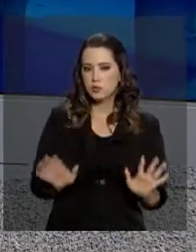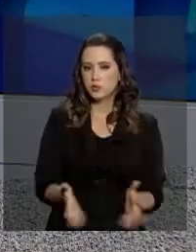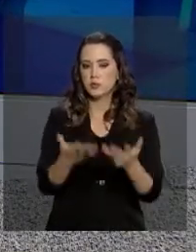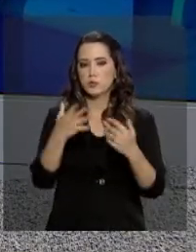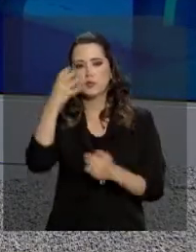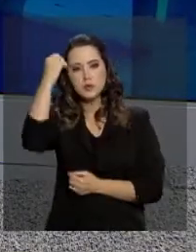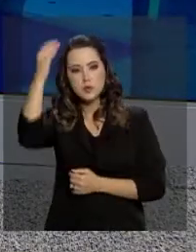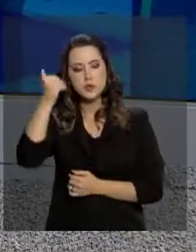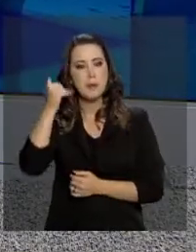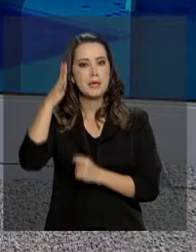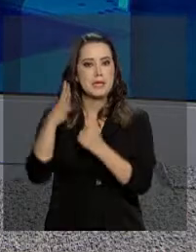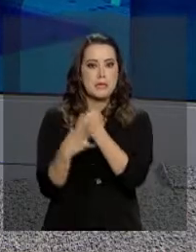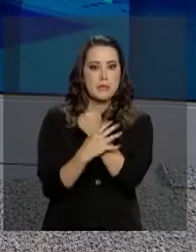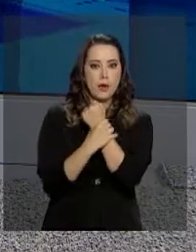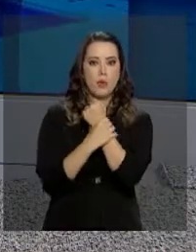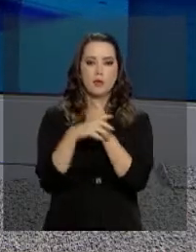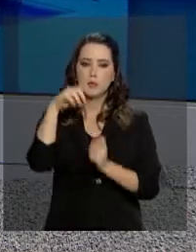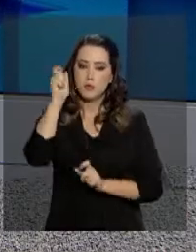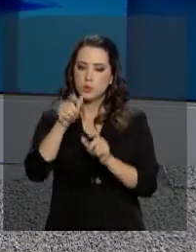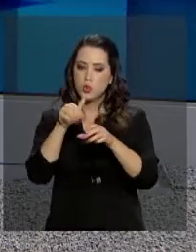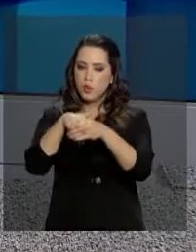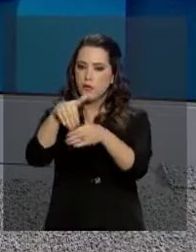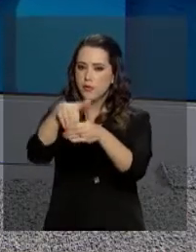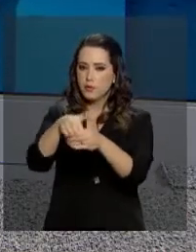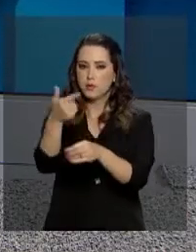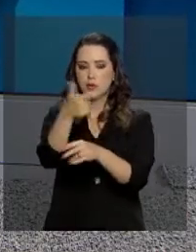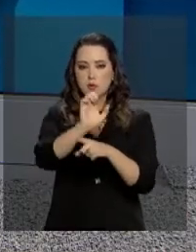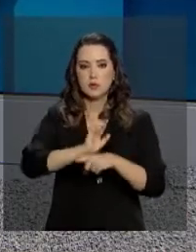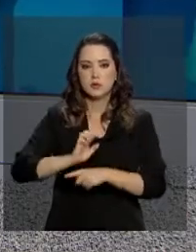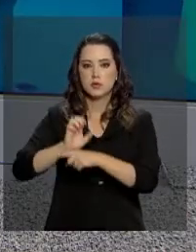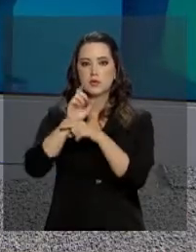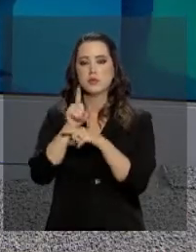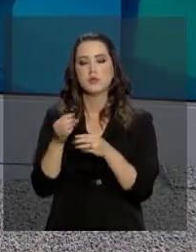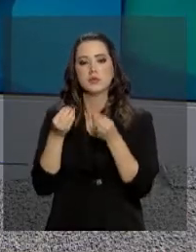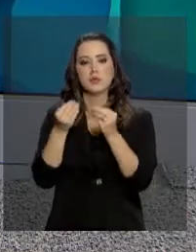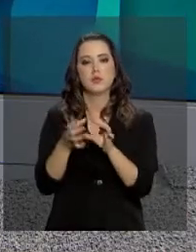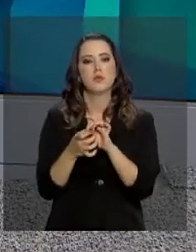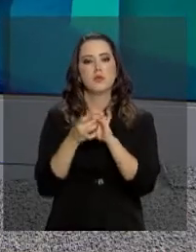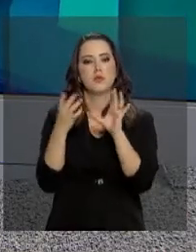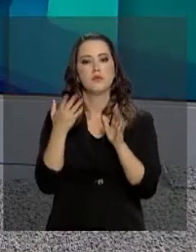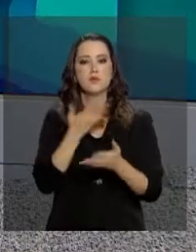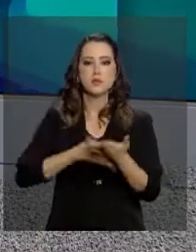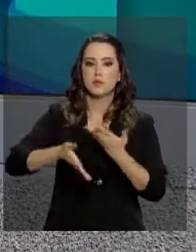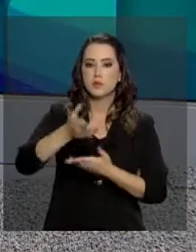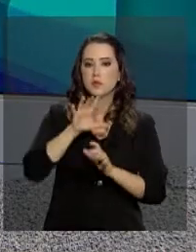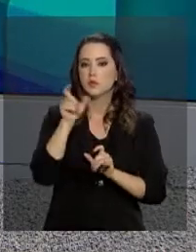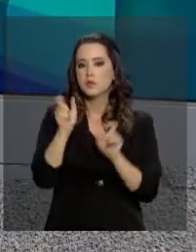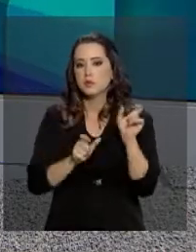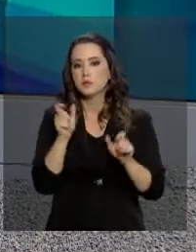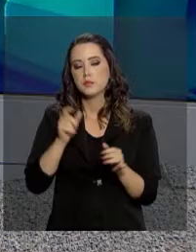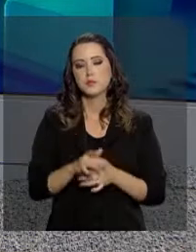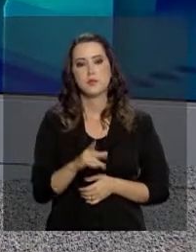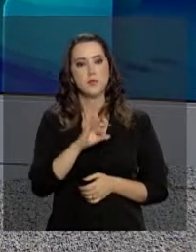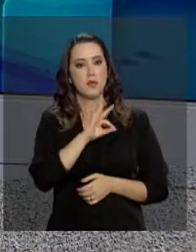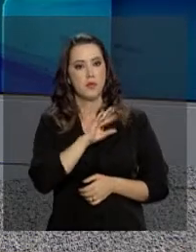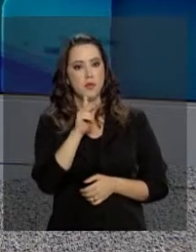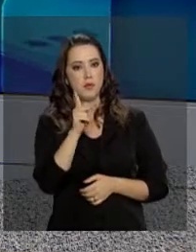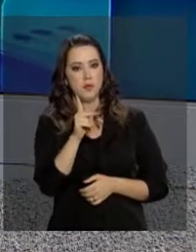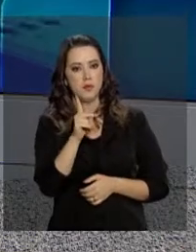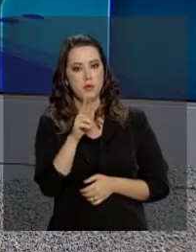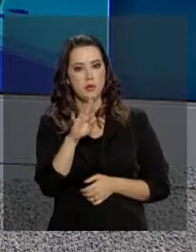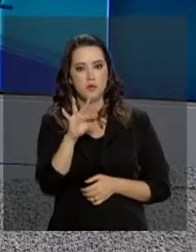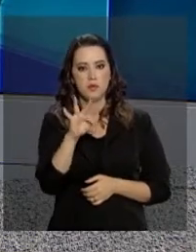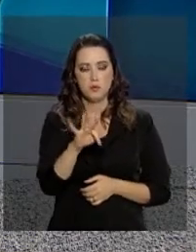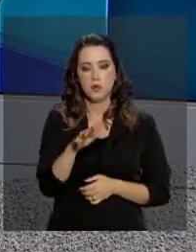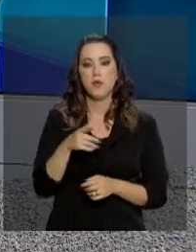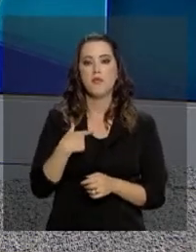promover uma viagem mais segura para quem vai votar em outro estado, além de garantir a livre circulação de todos. A PRF fará